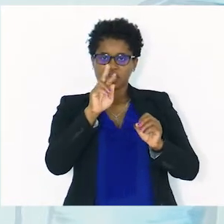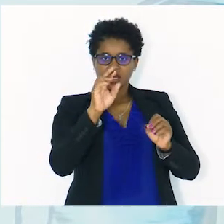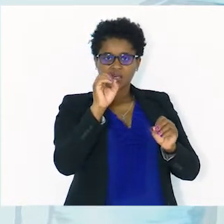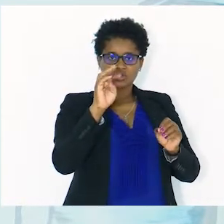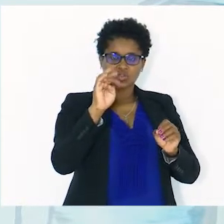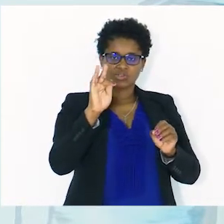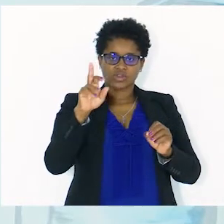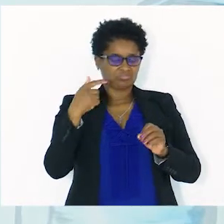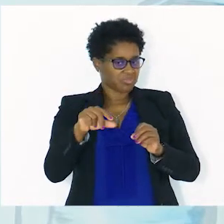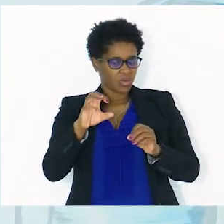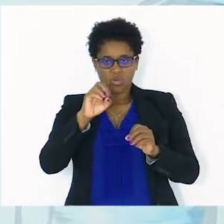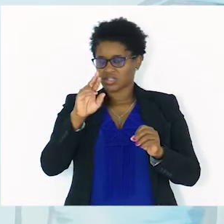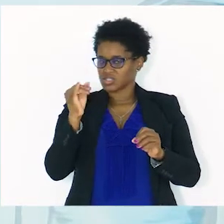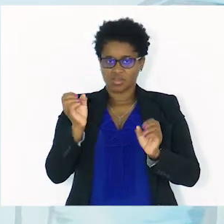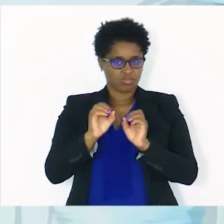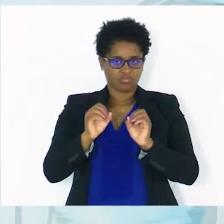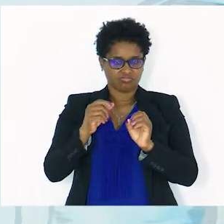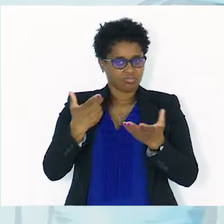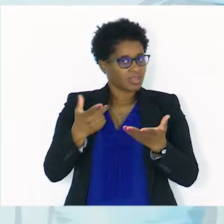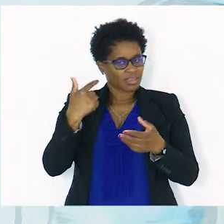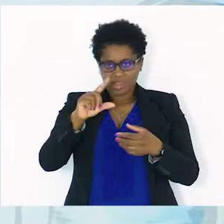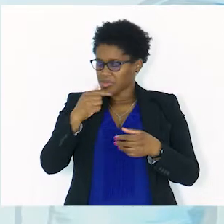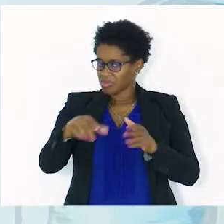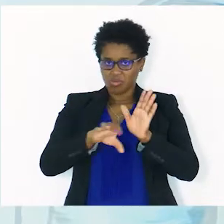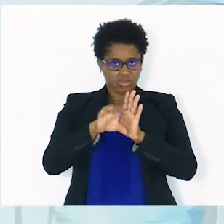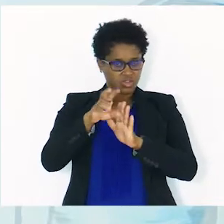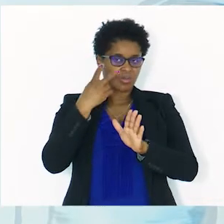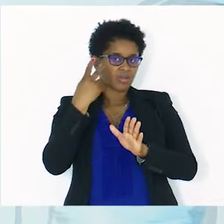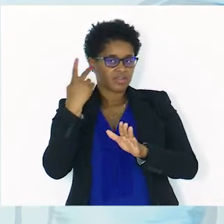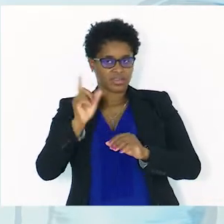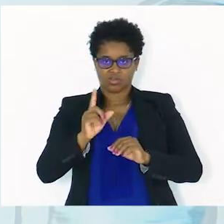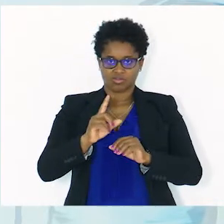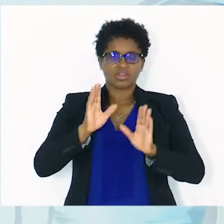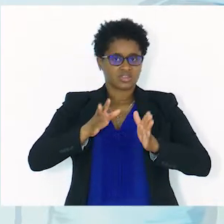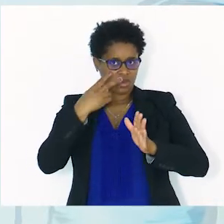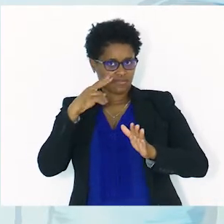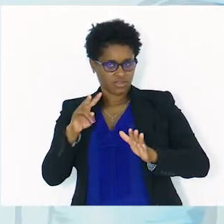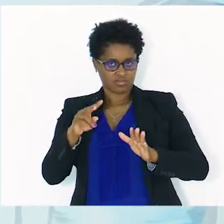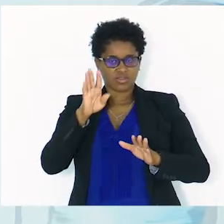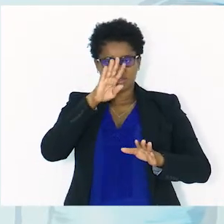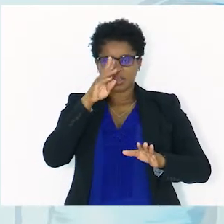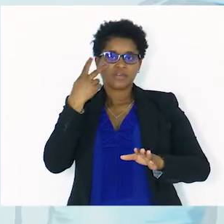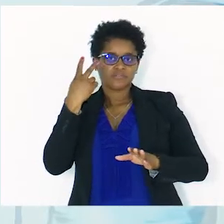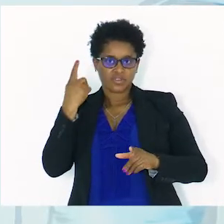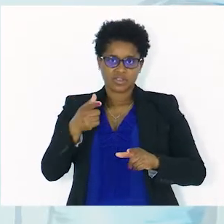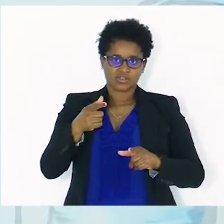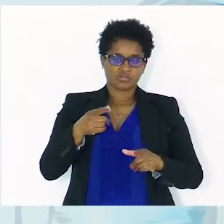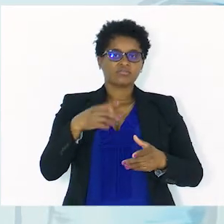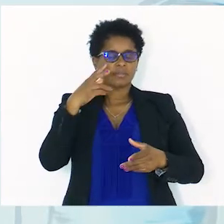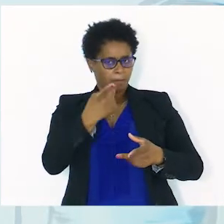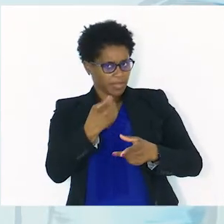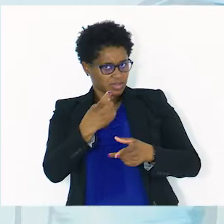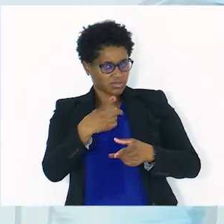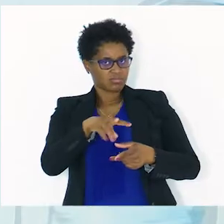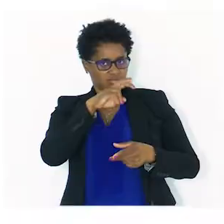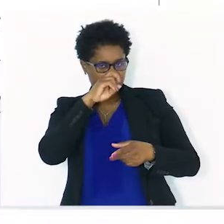oxigênio. Não havendo oxigênio, não há também condições para vida. Nós já vimos, os seres vivos precisam de oxigênio para respirar.